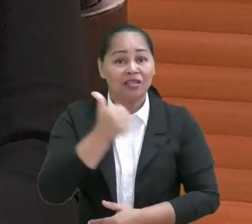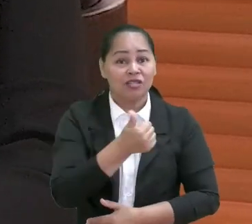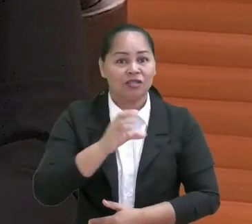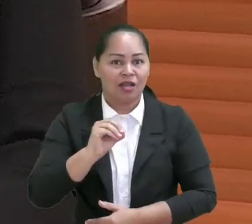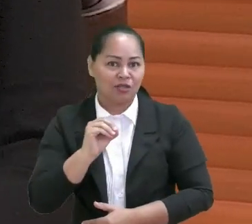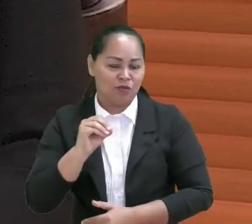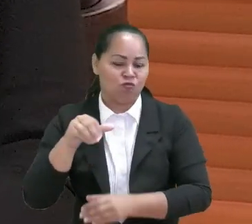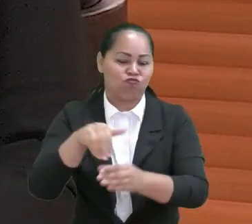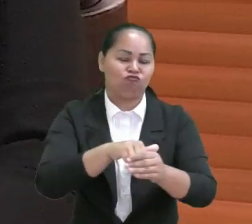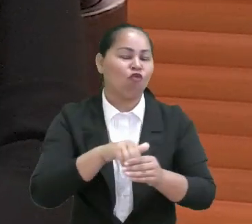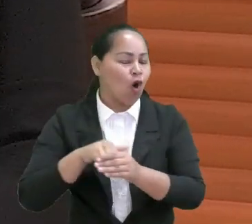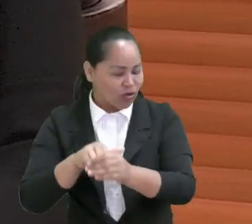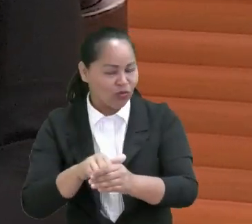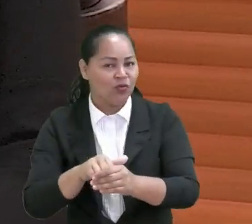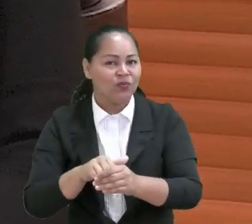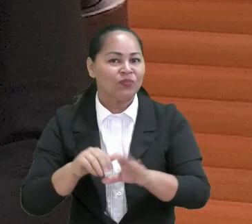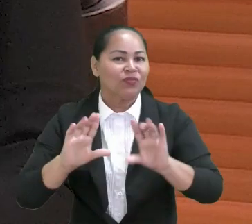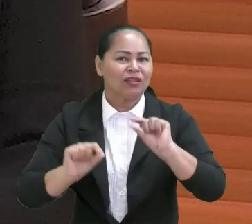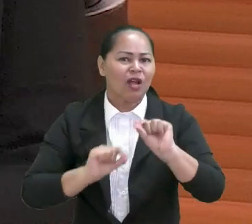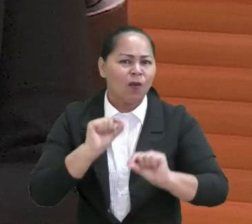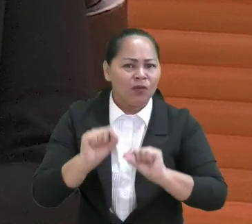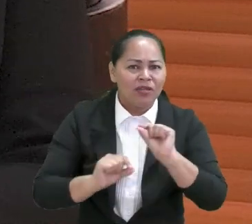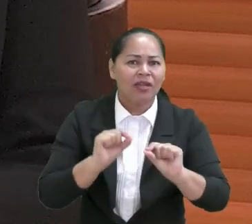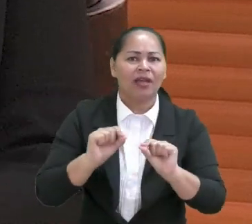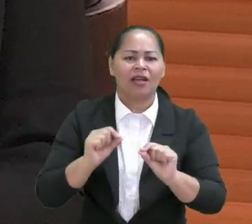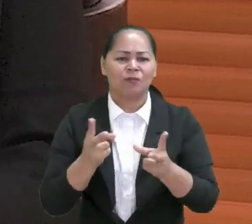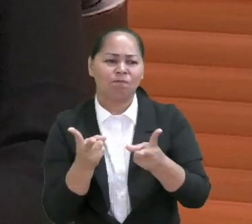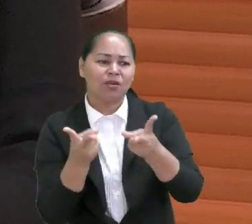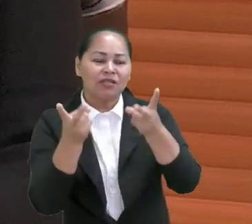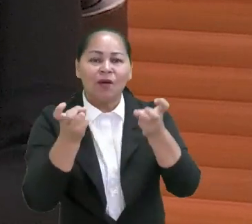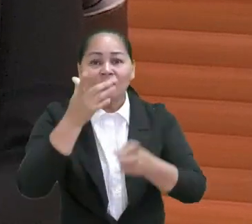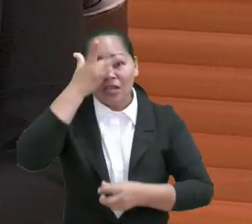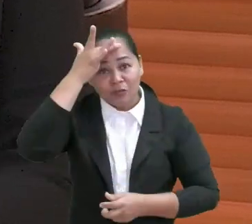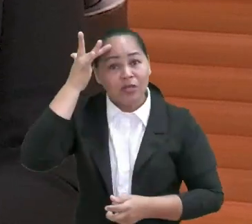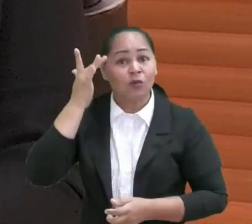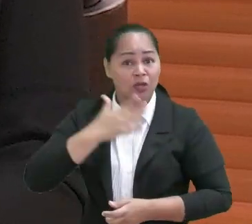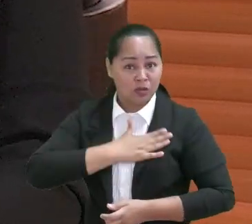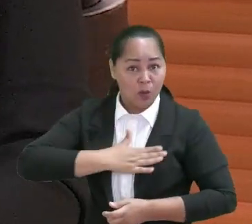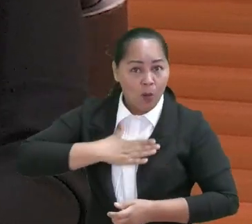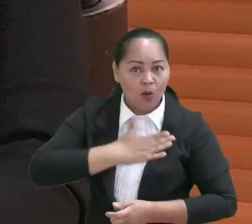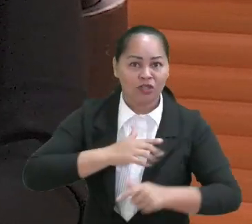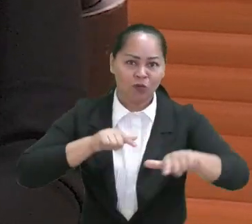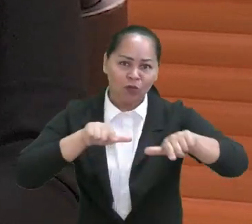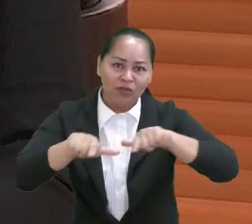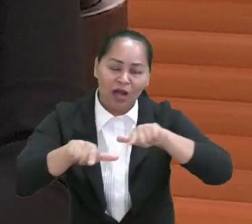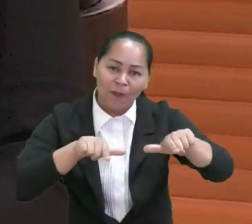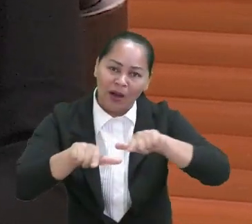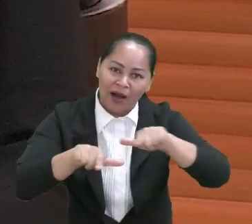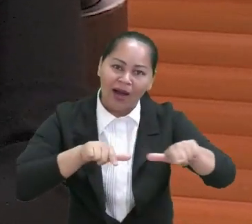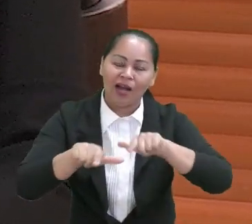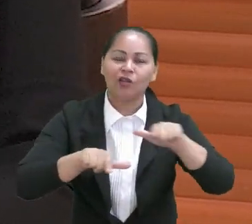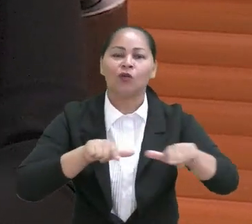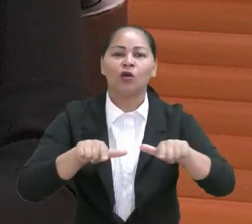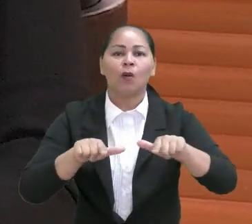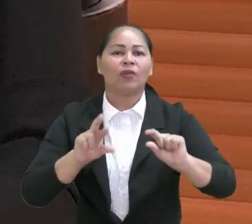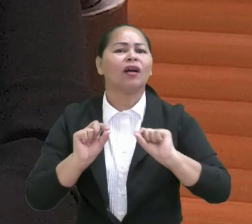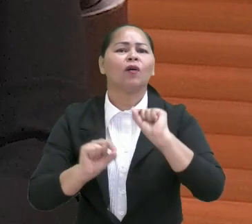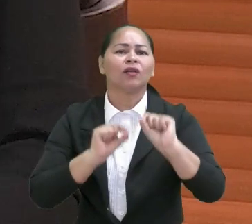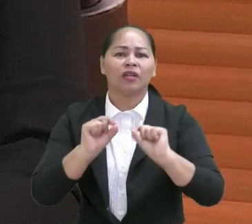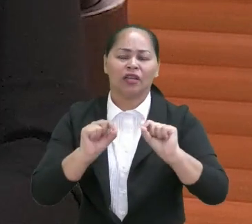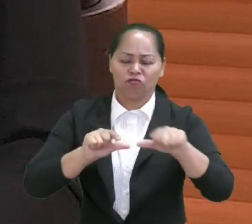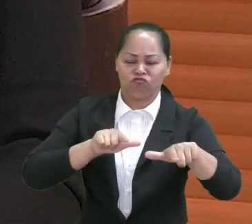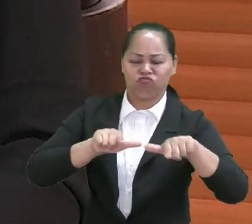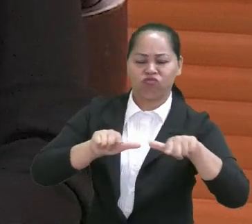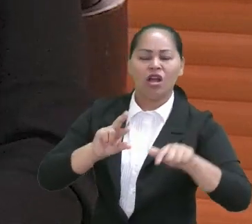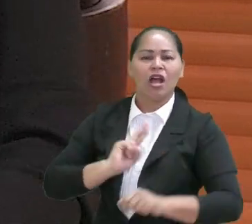10.485 votos. Isso aí não é à toa, né, que você tem uma votação dessa, uma aceitação dessa. Né,